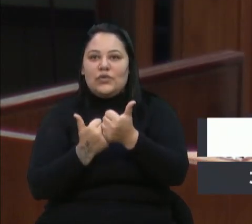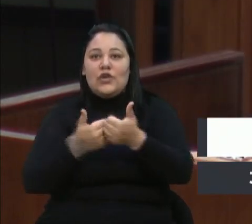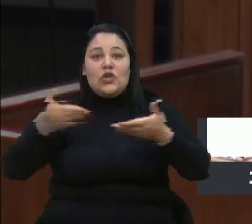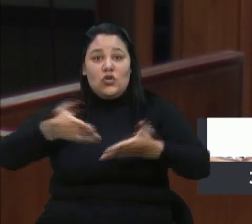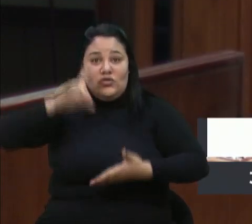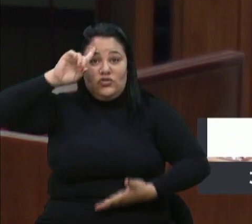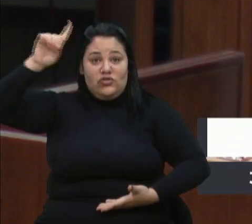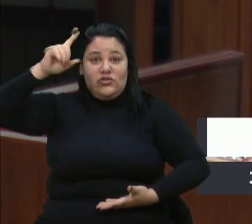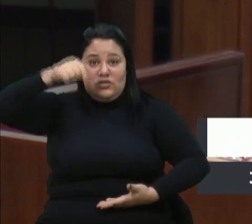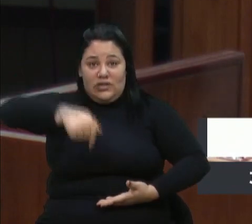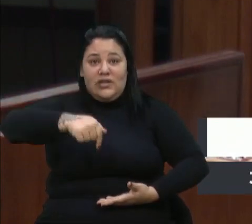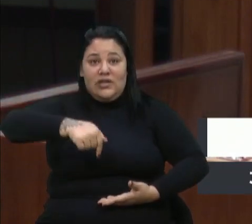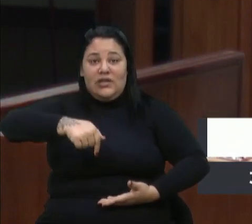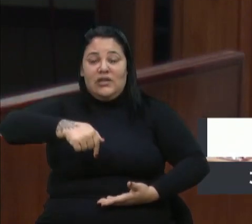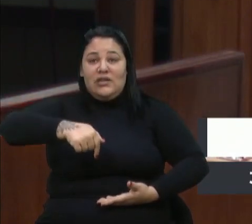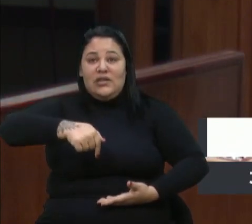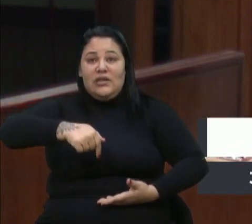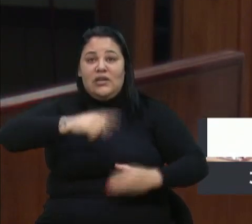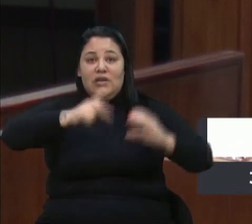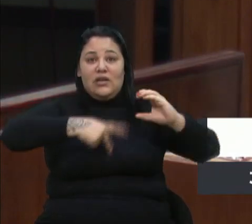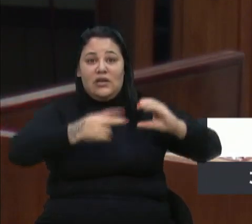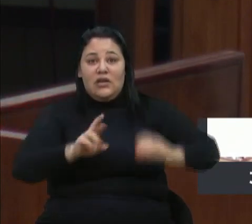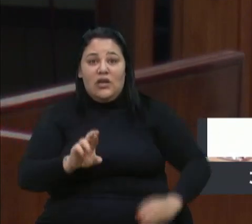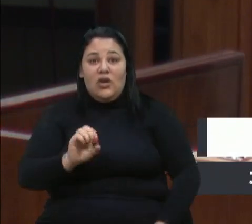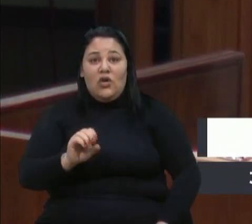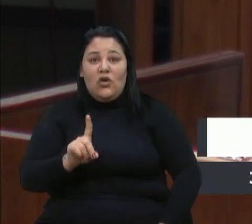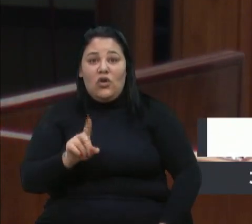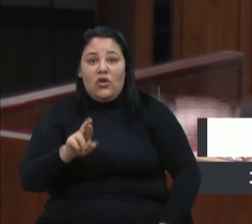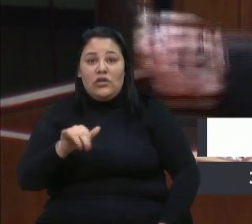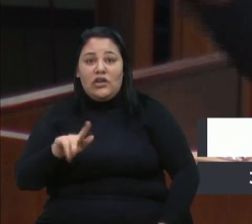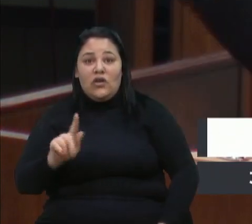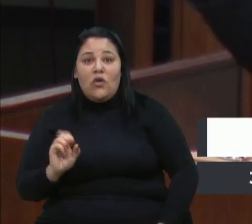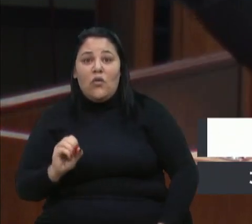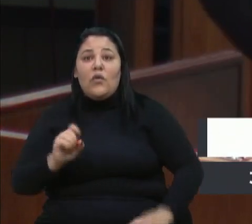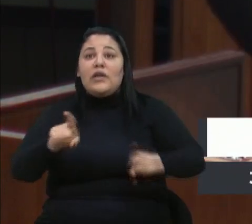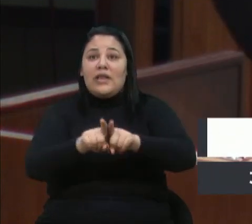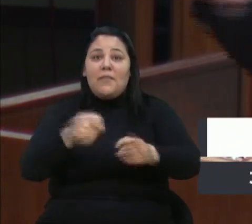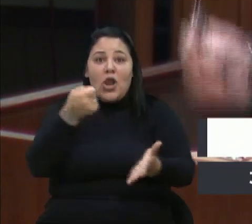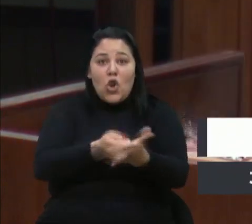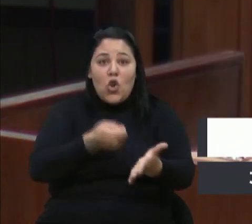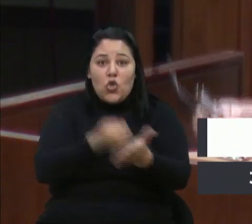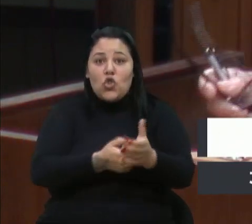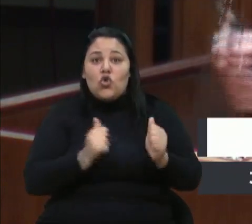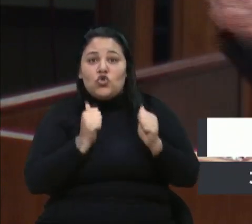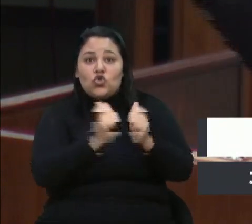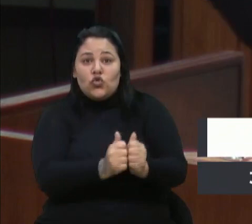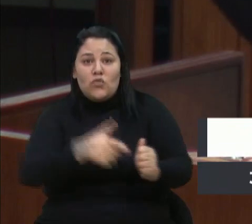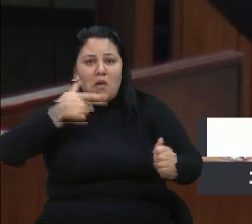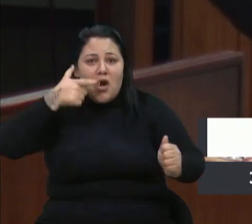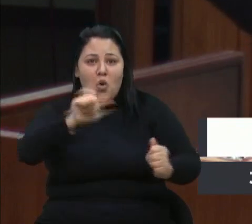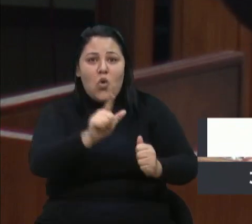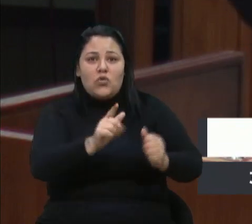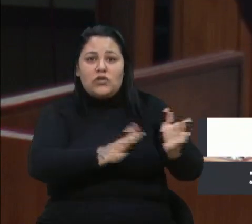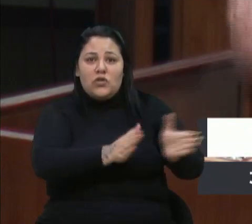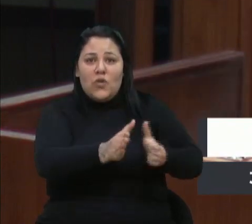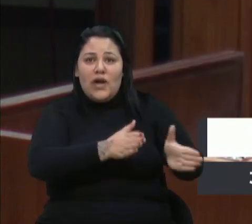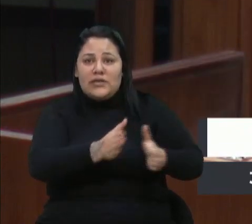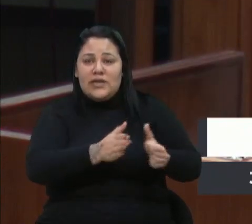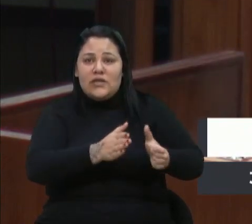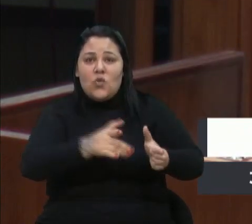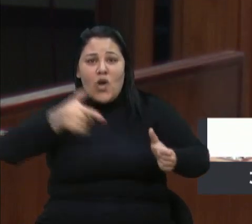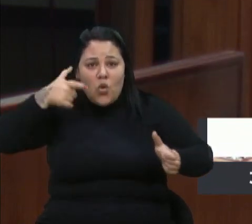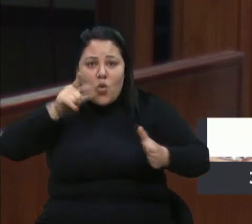casa, o Rodrigo Weber, que também lutou junto para que chegasse esse dia da